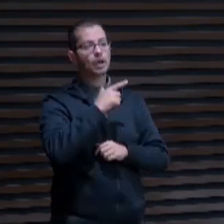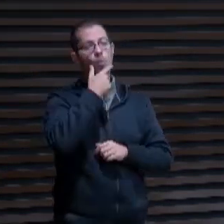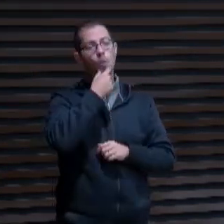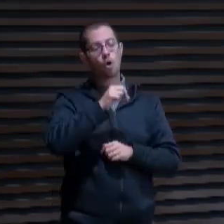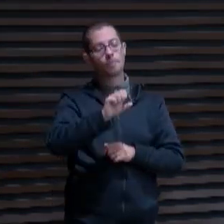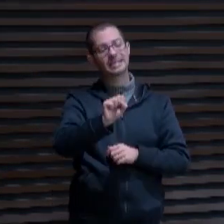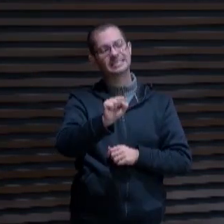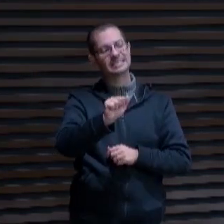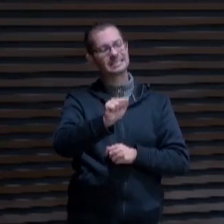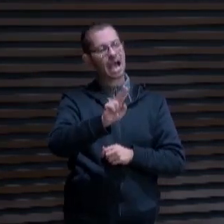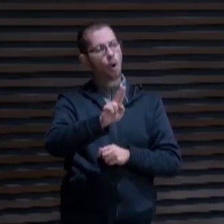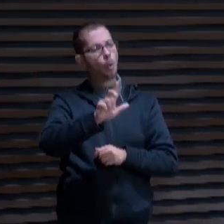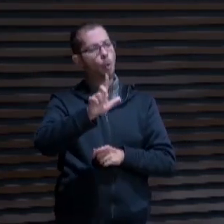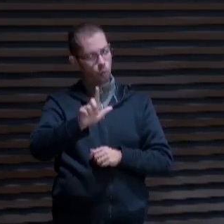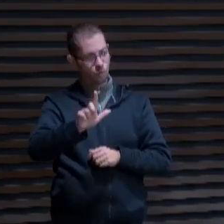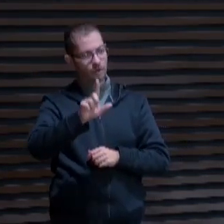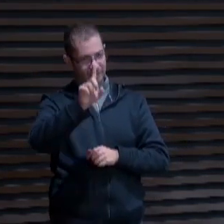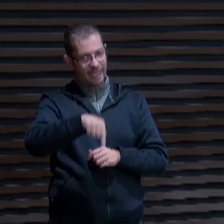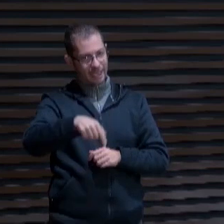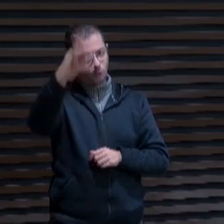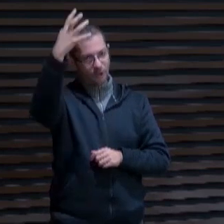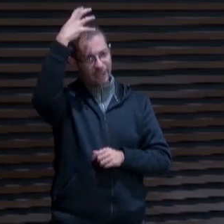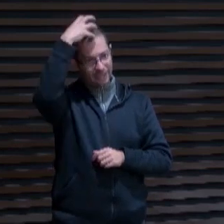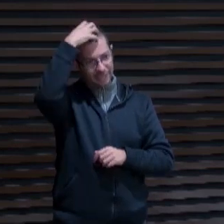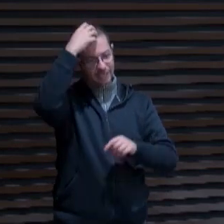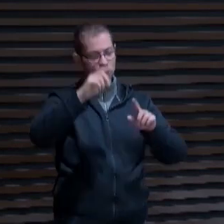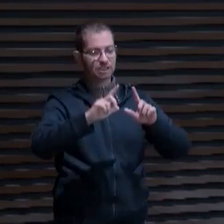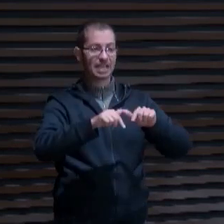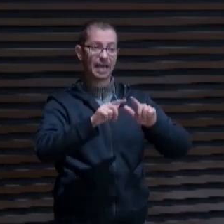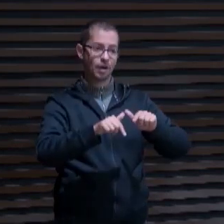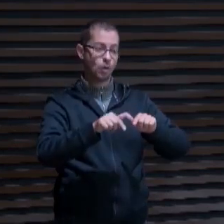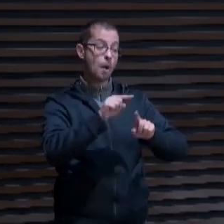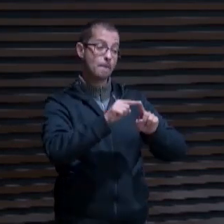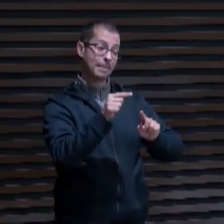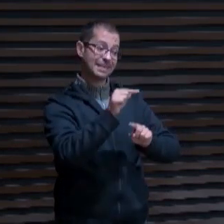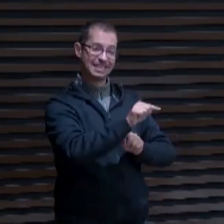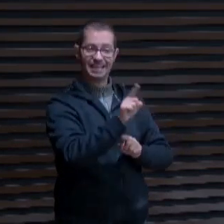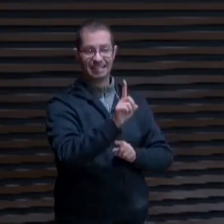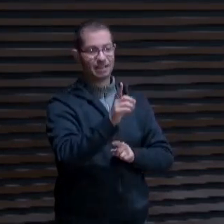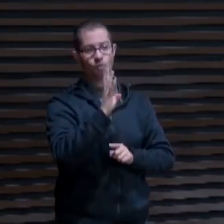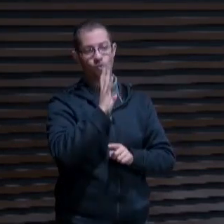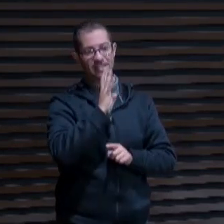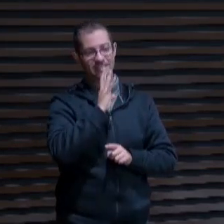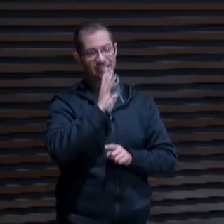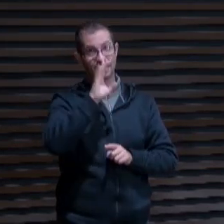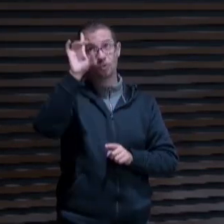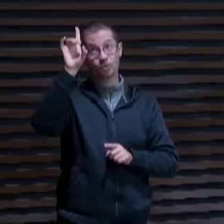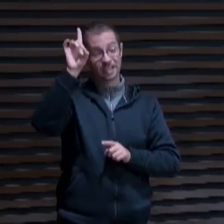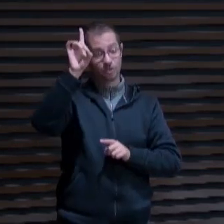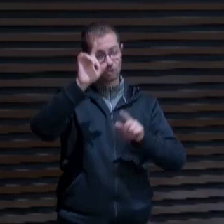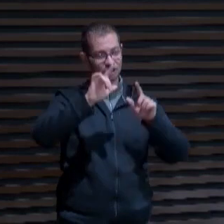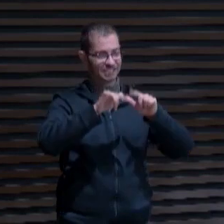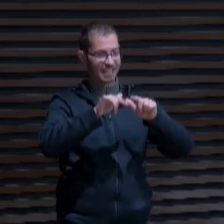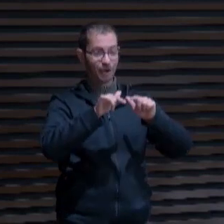como rei de Israel. Mas Saul também não conhecia de fato ao Deus de Israel. E ele não serve a